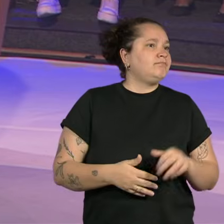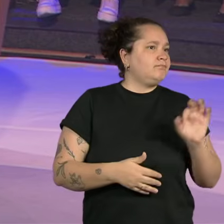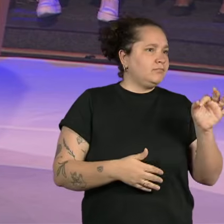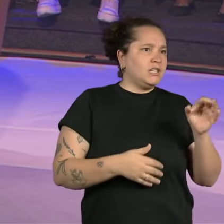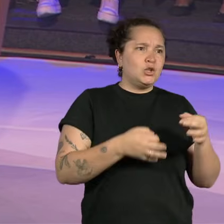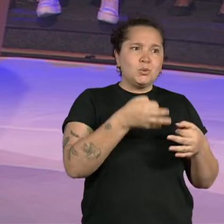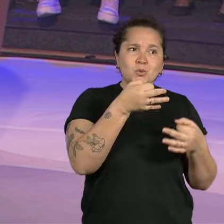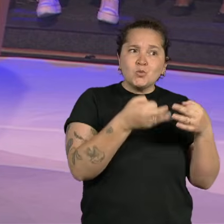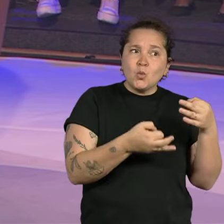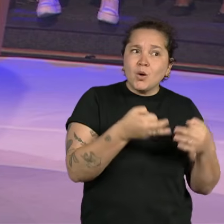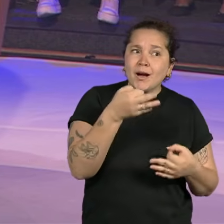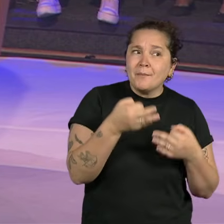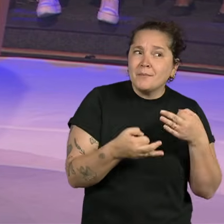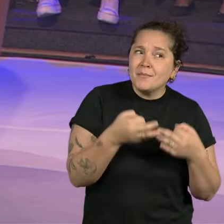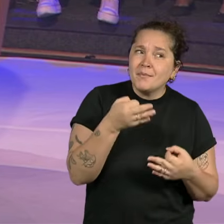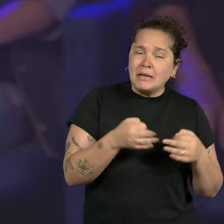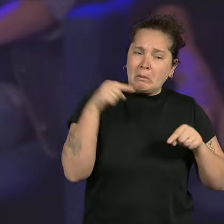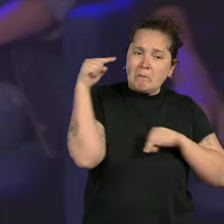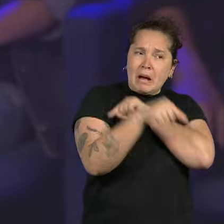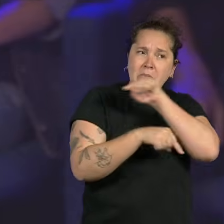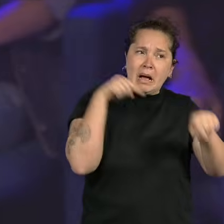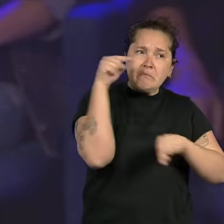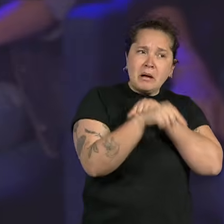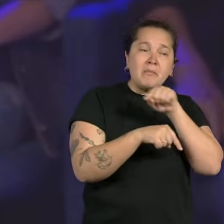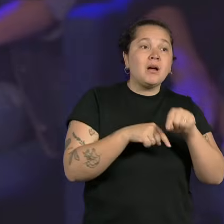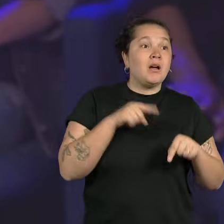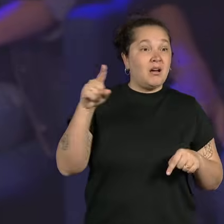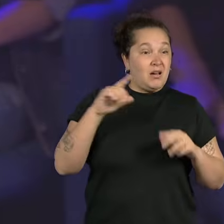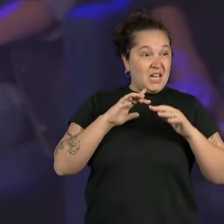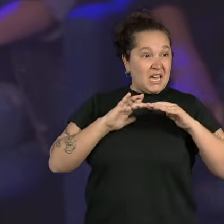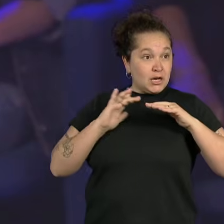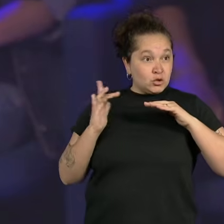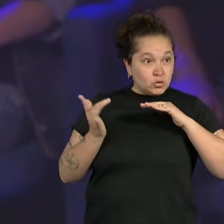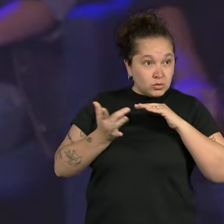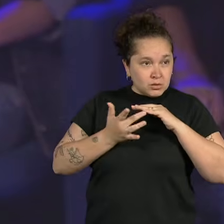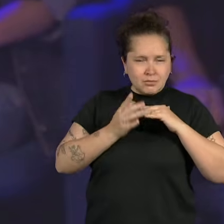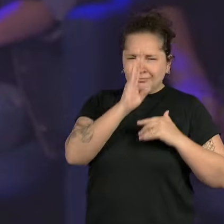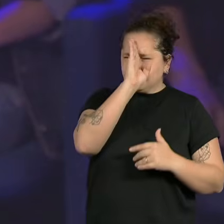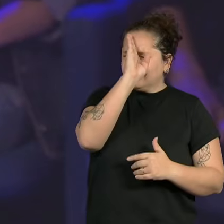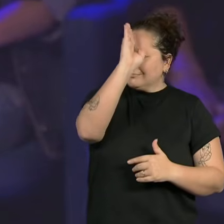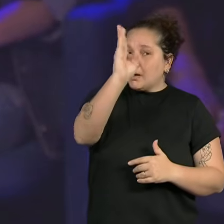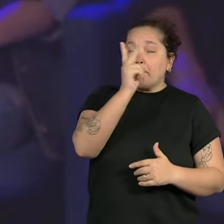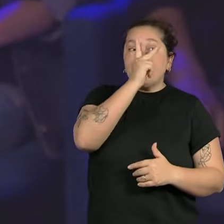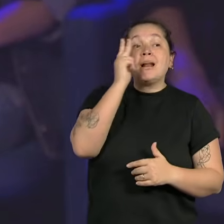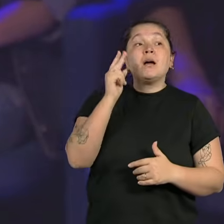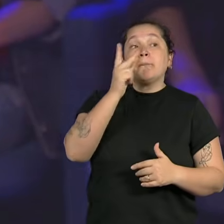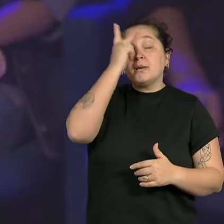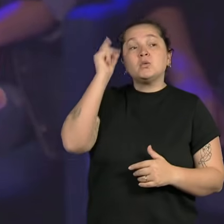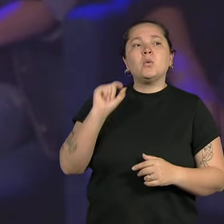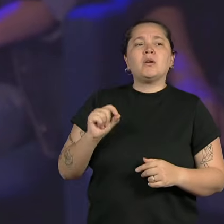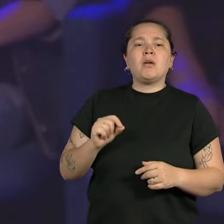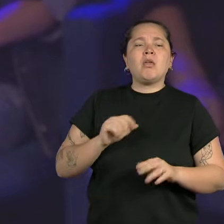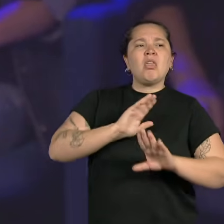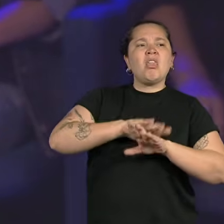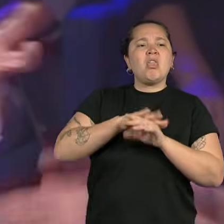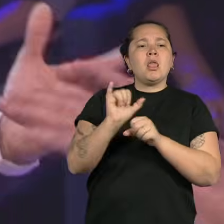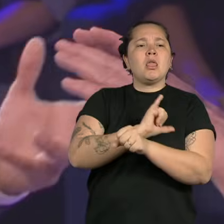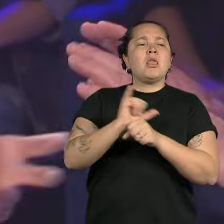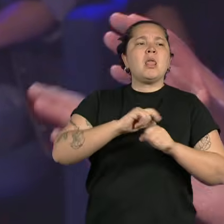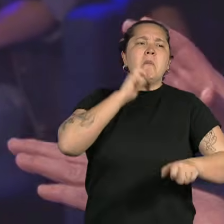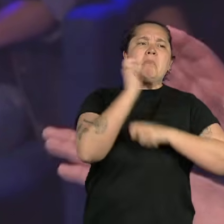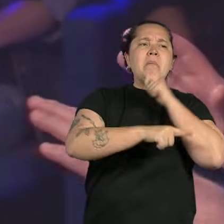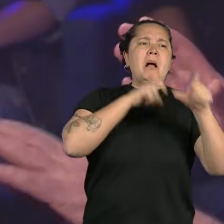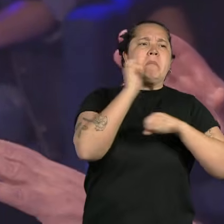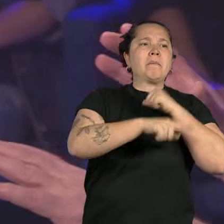julgamentos, né? Tanta coisa. Essas redes sociais, elas viraram assim um lugar em que as pessoas parecem que elas fazem uma catarse para xingar outras pessoas. Parece Todo